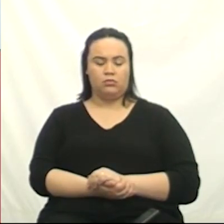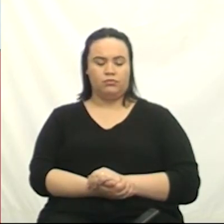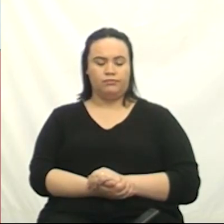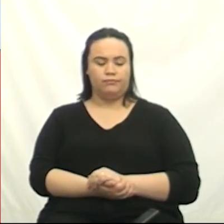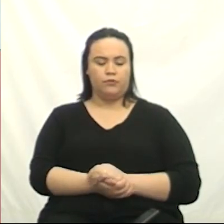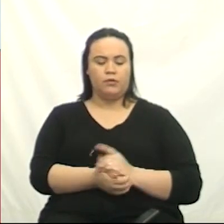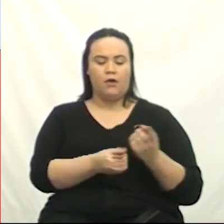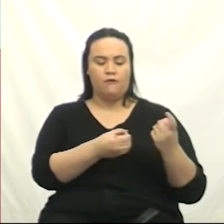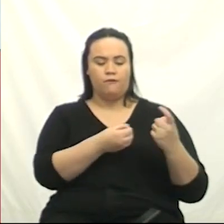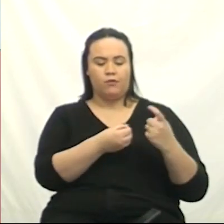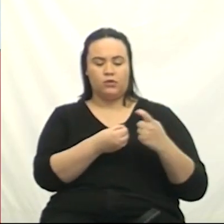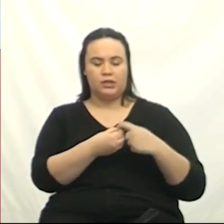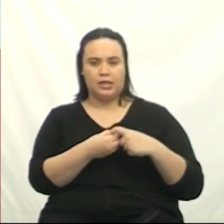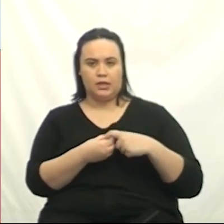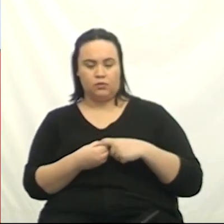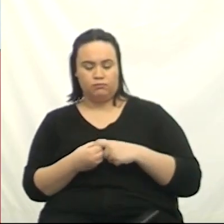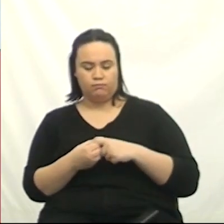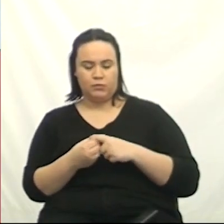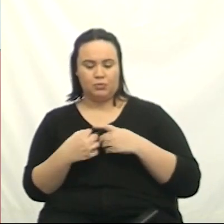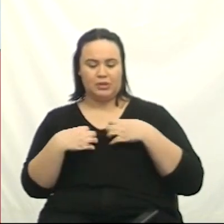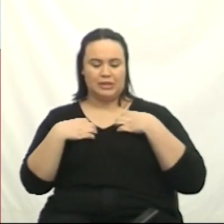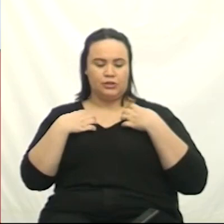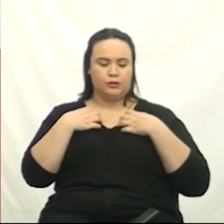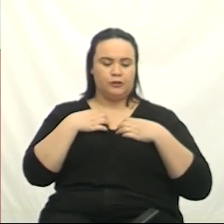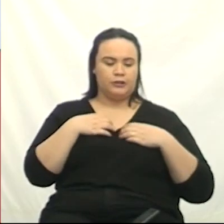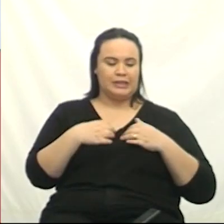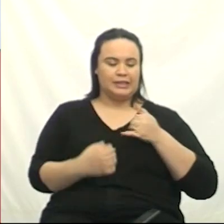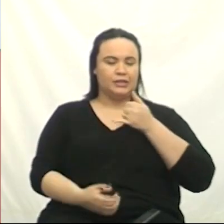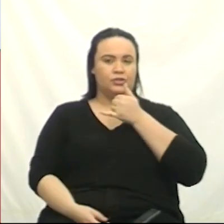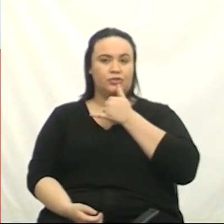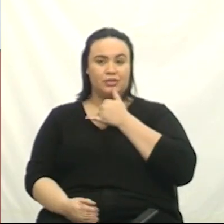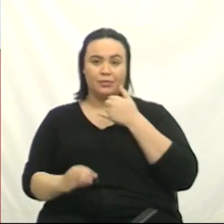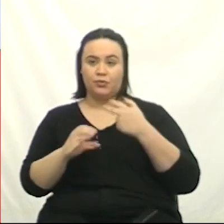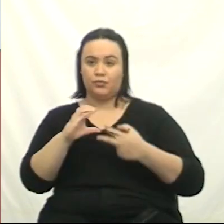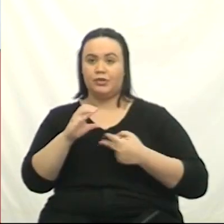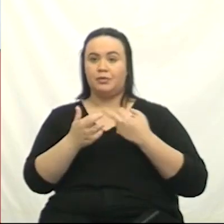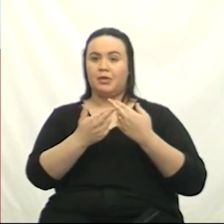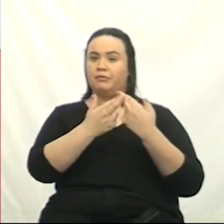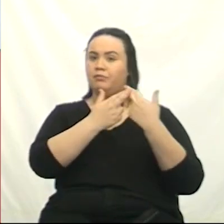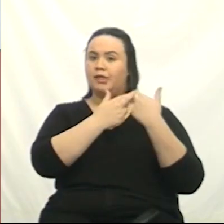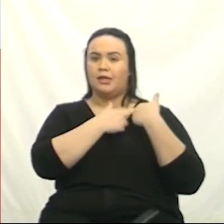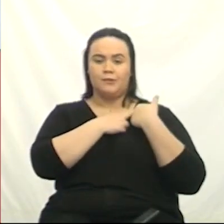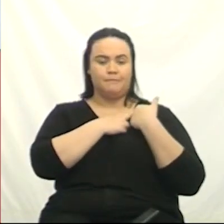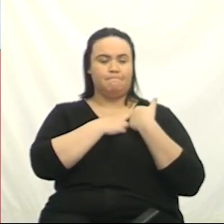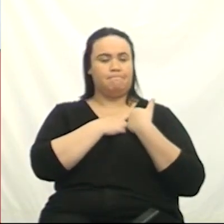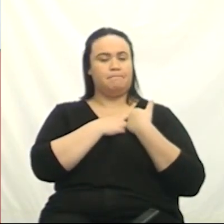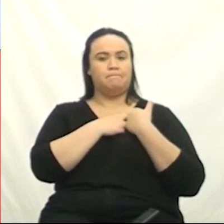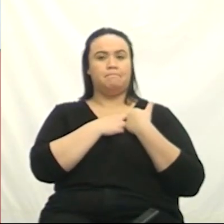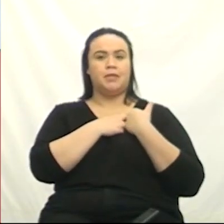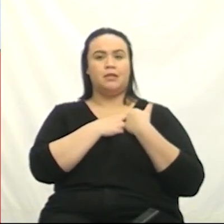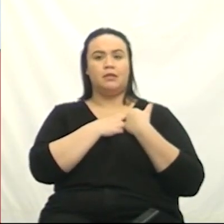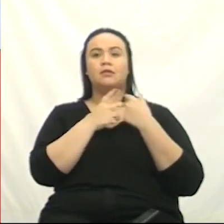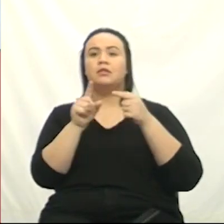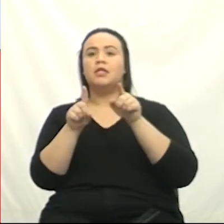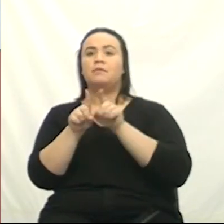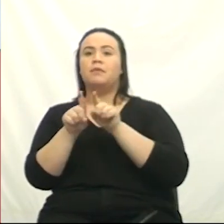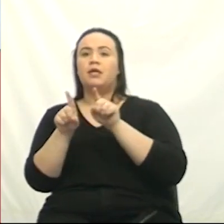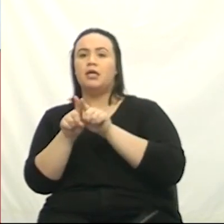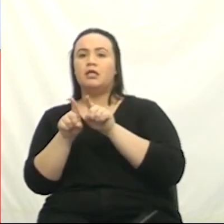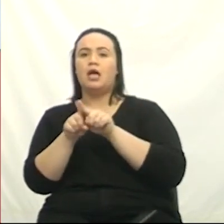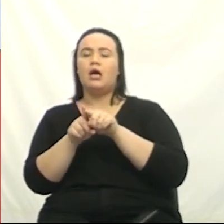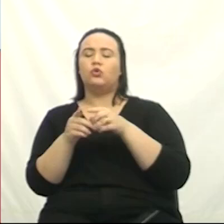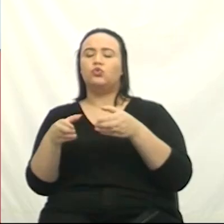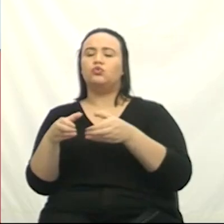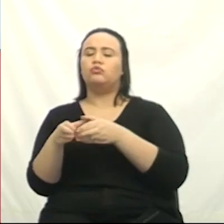muito triste presidente eu acho que essa casa tem uma responsabilidade imensa e acho que um poder também de articulação